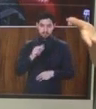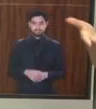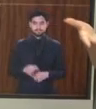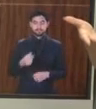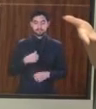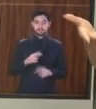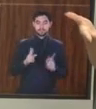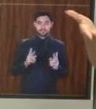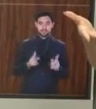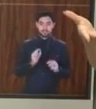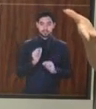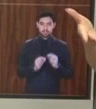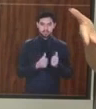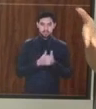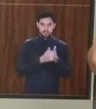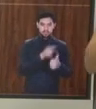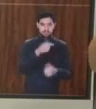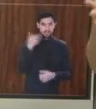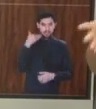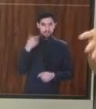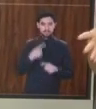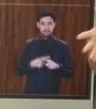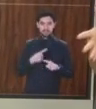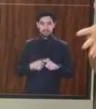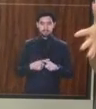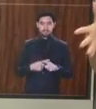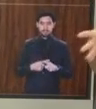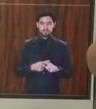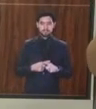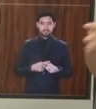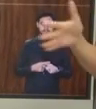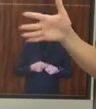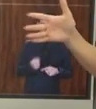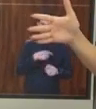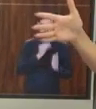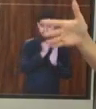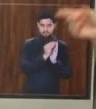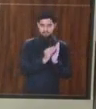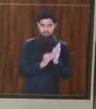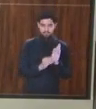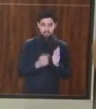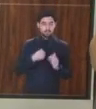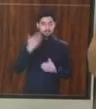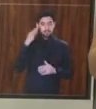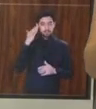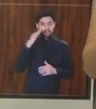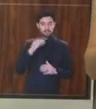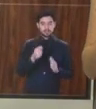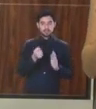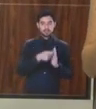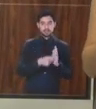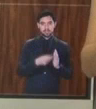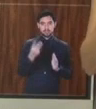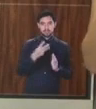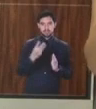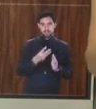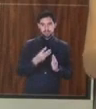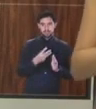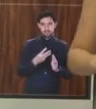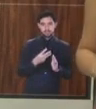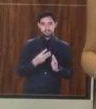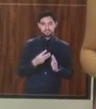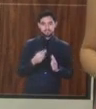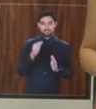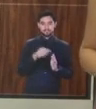campanhas eleitorais fazer qualquer tipo de manifestação política durante todo esse período Desde que não recebam nenhum tipo de